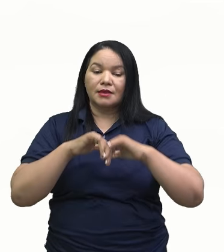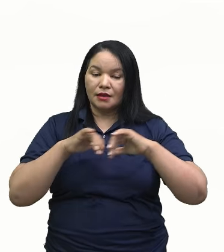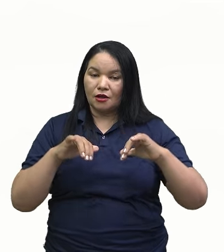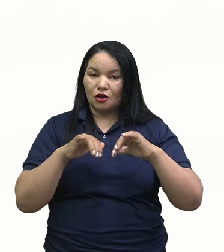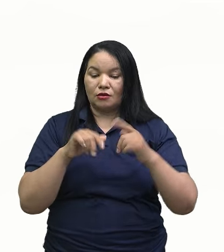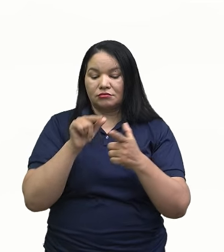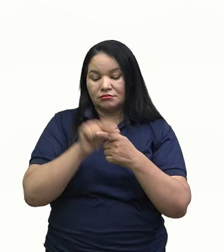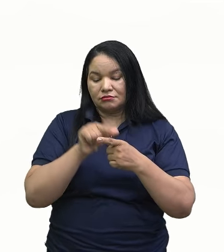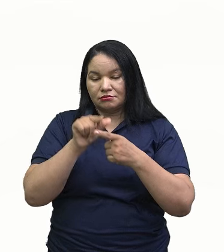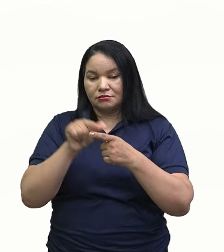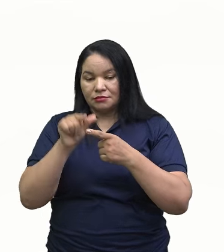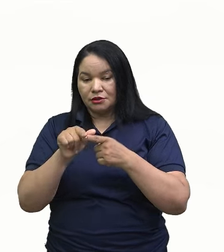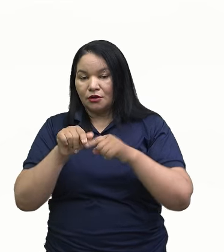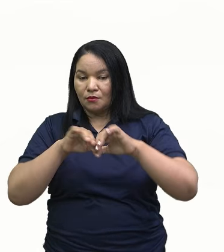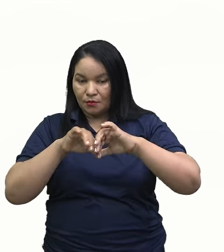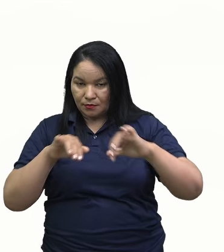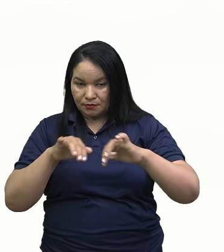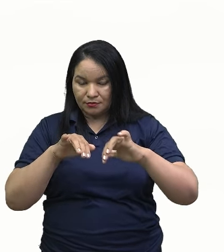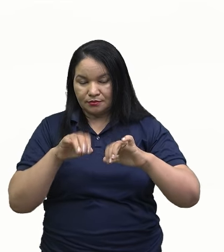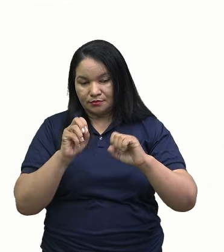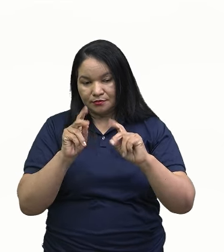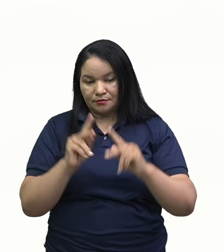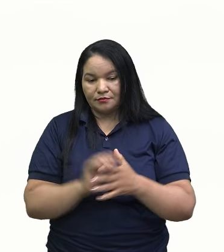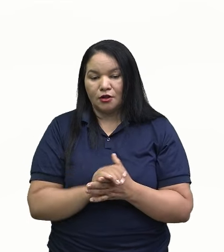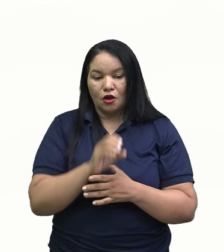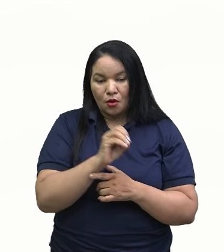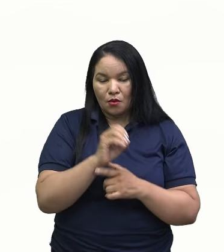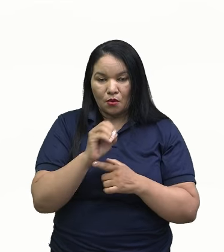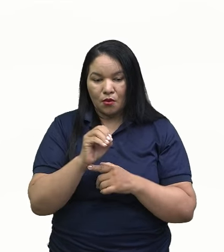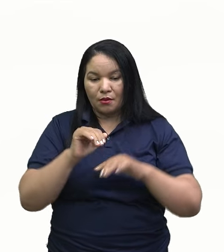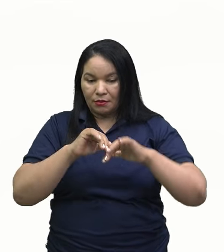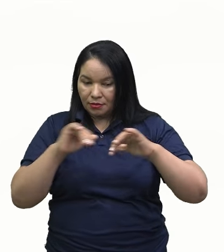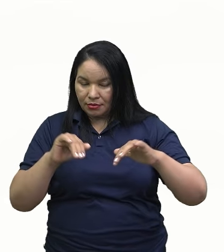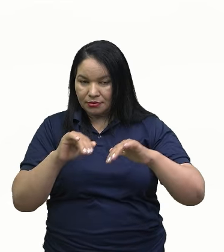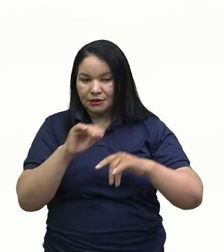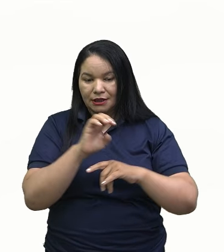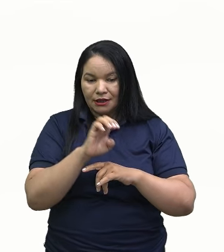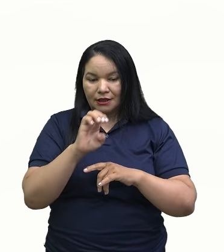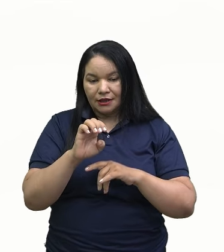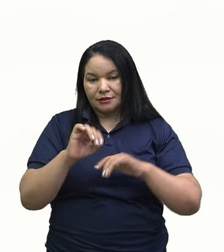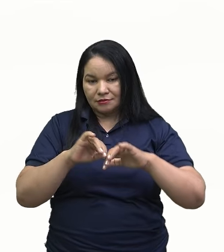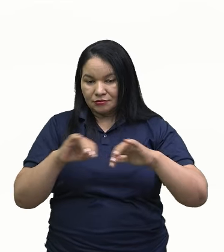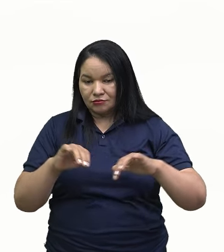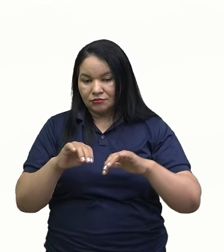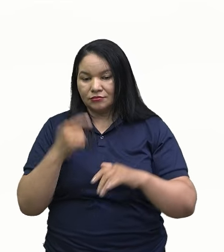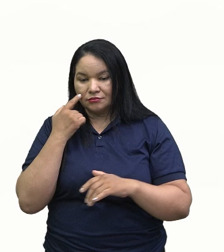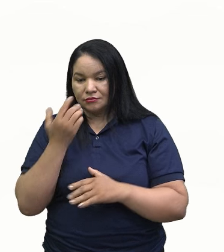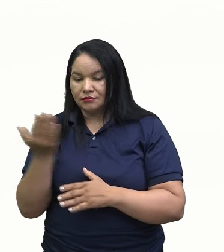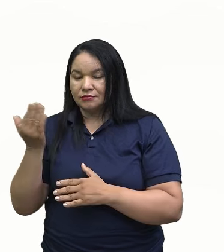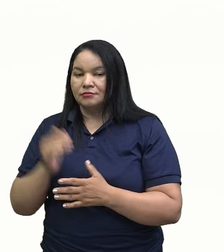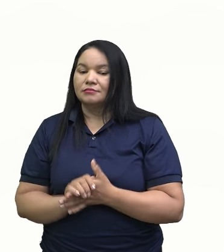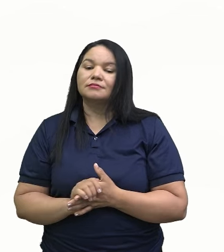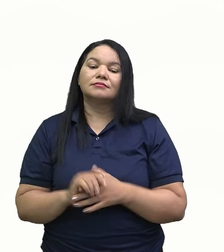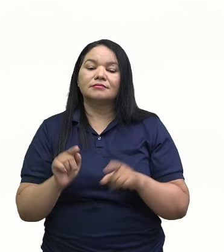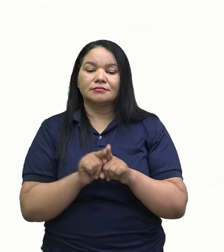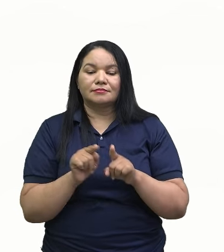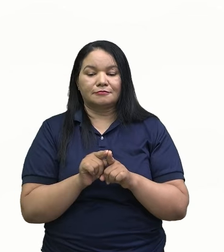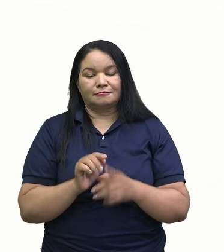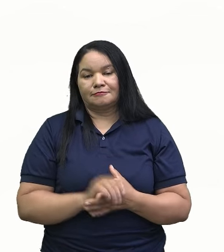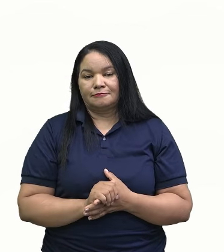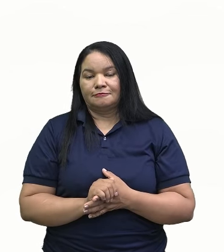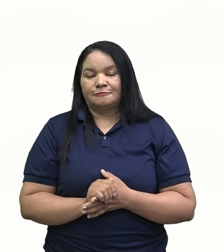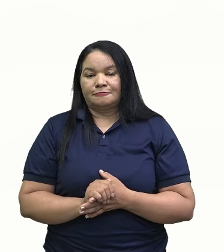Então, esse O se separa, esse E se separa, esse I se separa. Então, quando